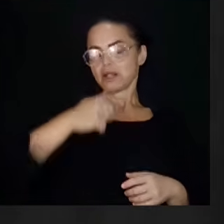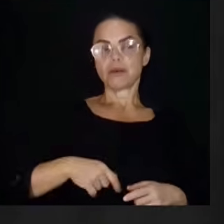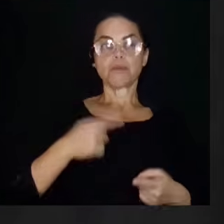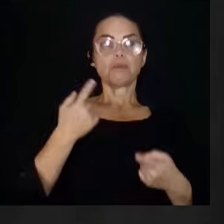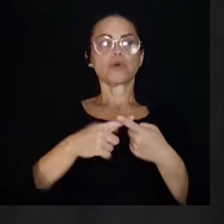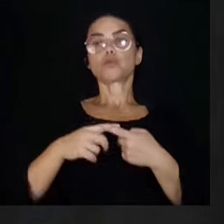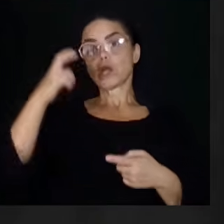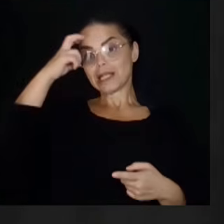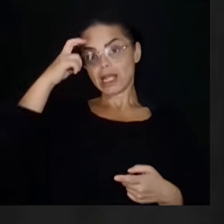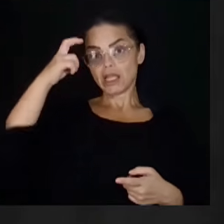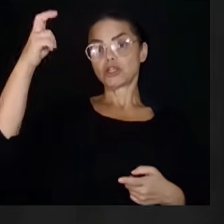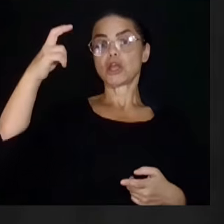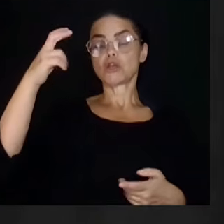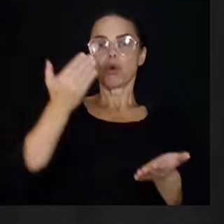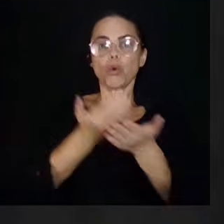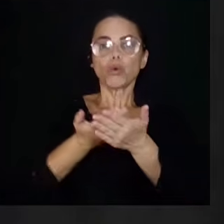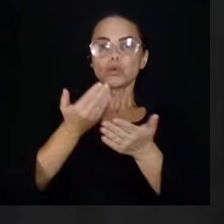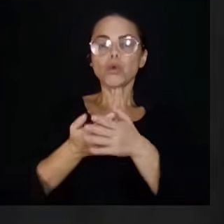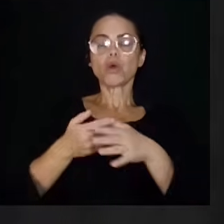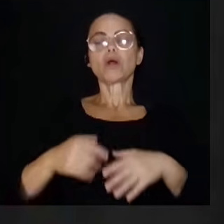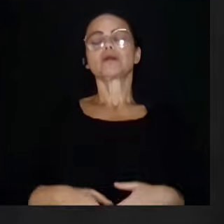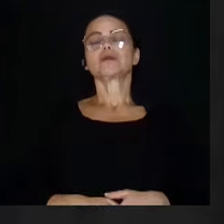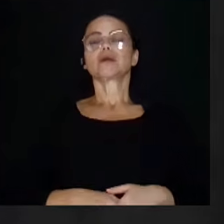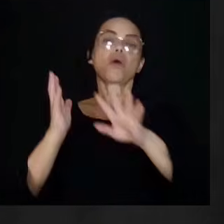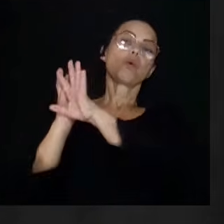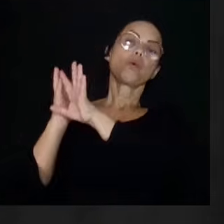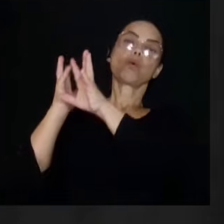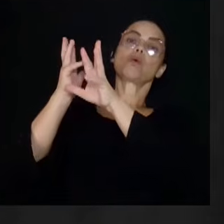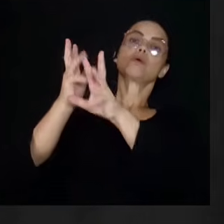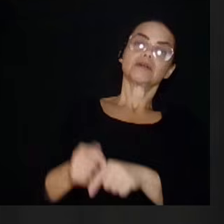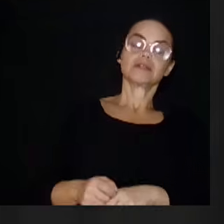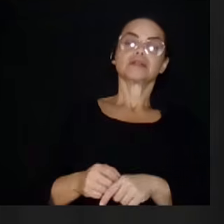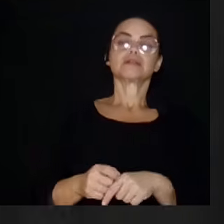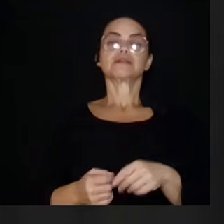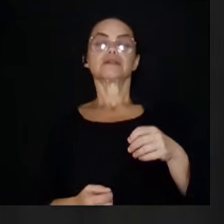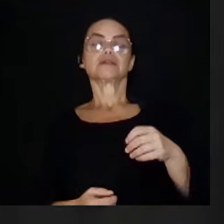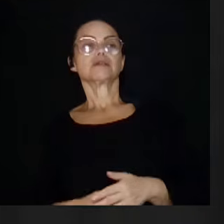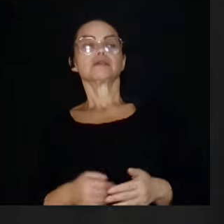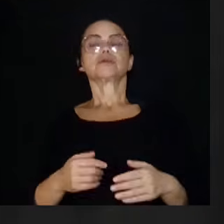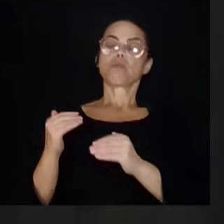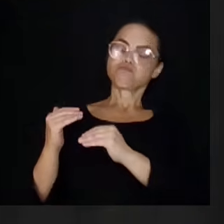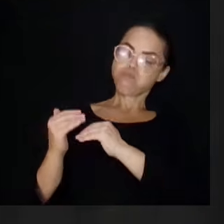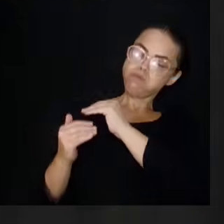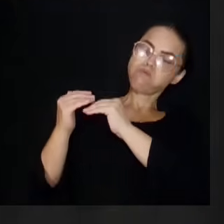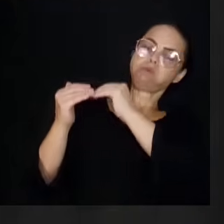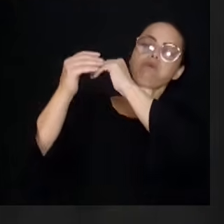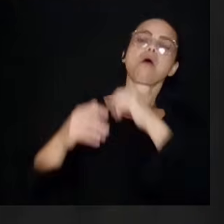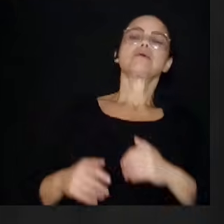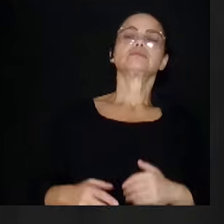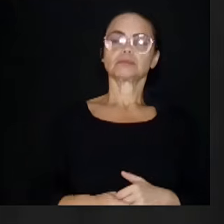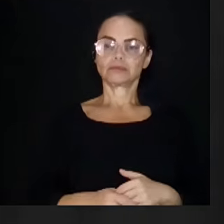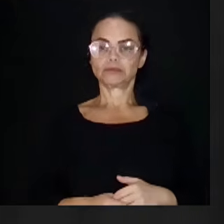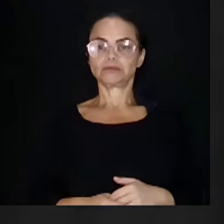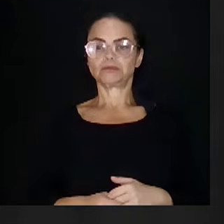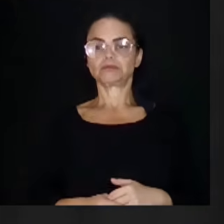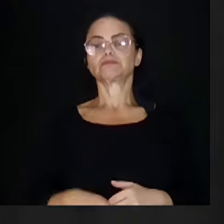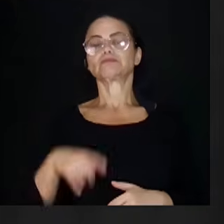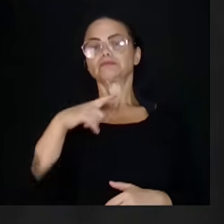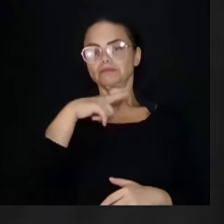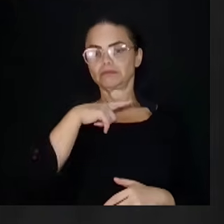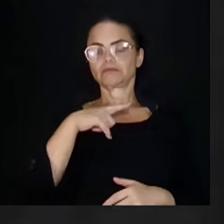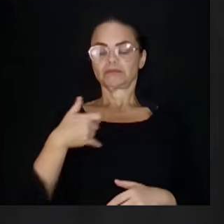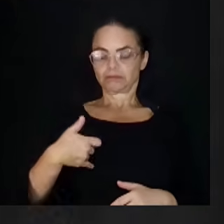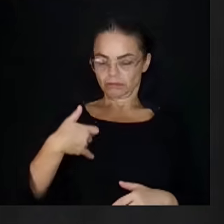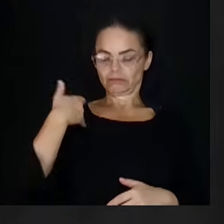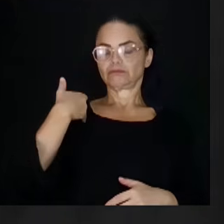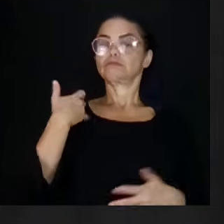Exatamente. A minha trajetória, né? Ela foi criada, ela foi construída, né? Então eu tenho orgulho. Eu tenho orgulho